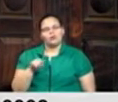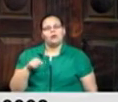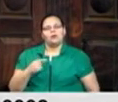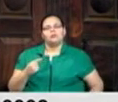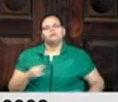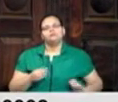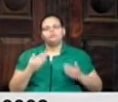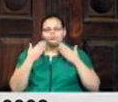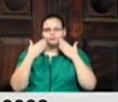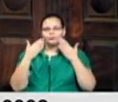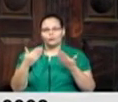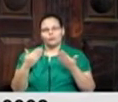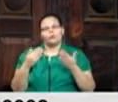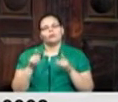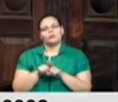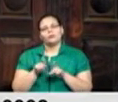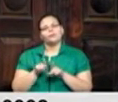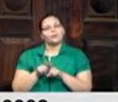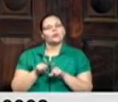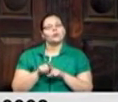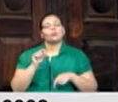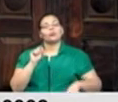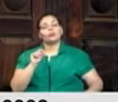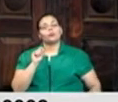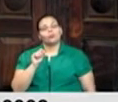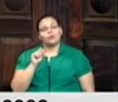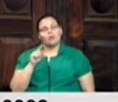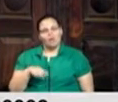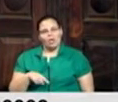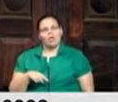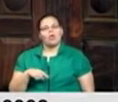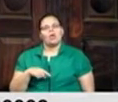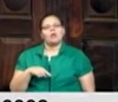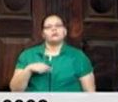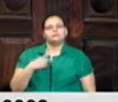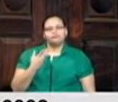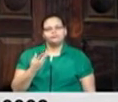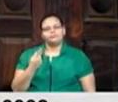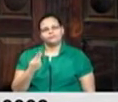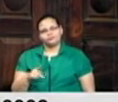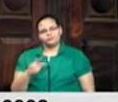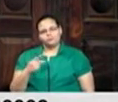expor também o que é o ideário